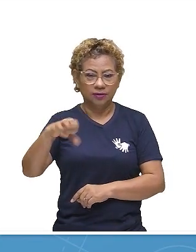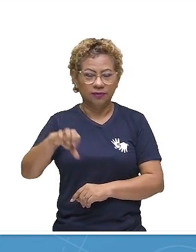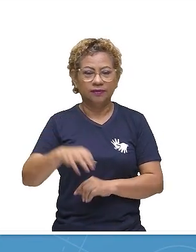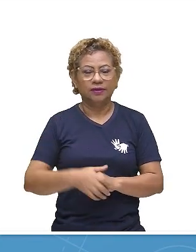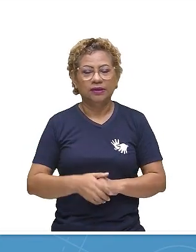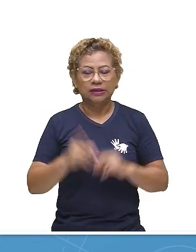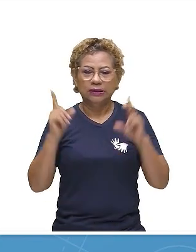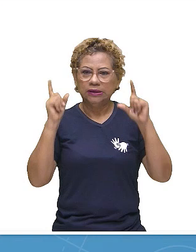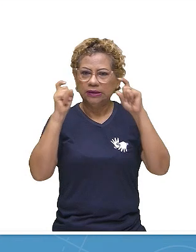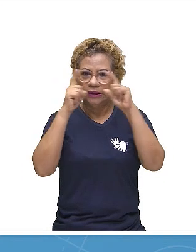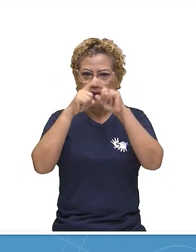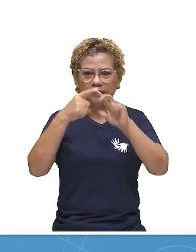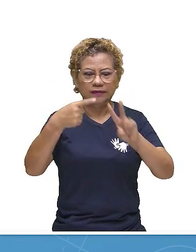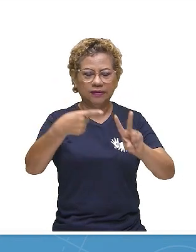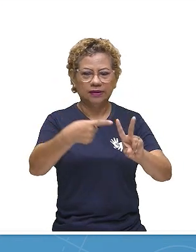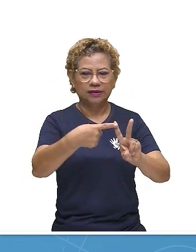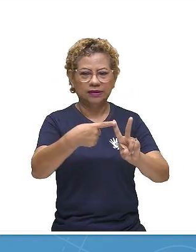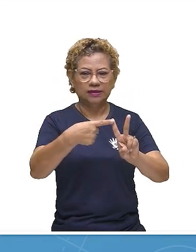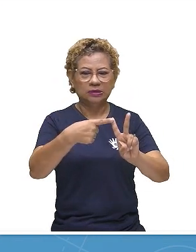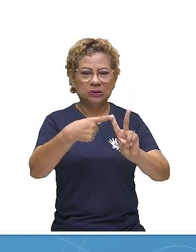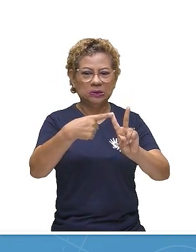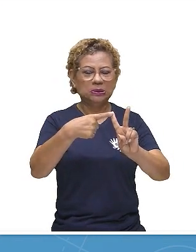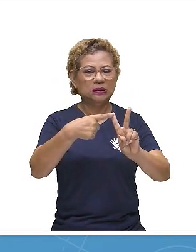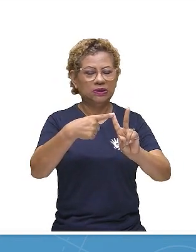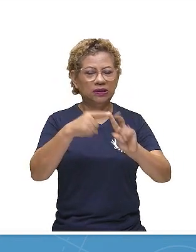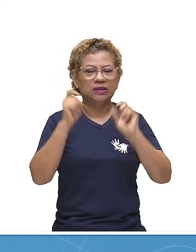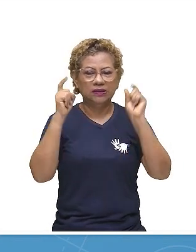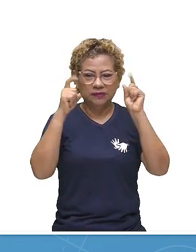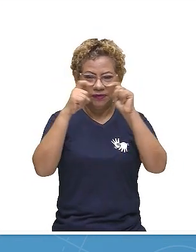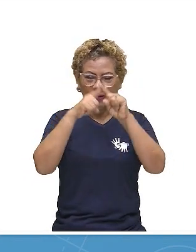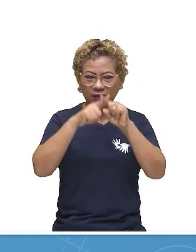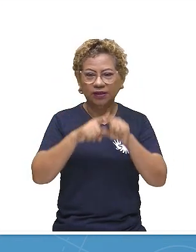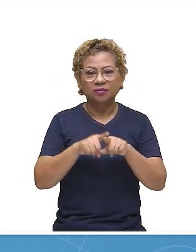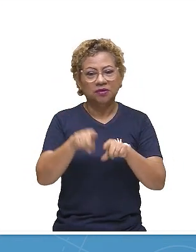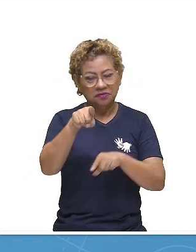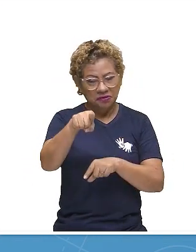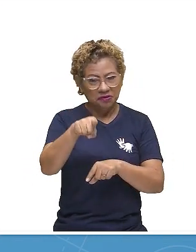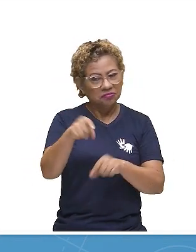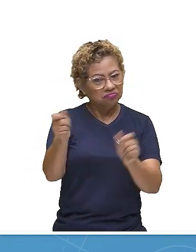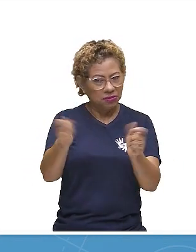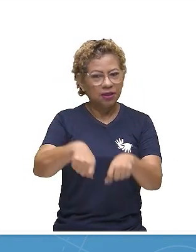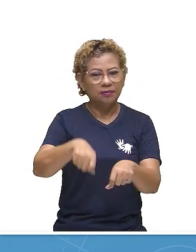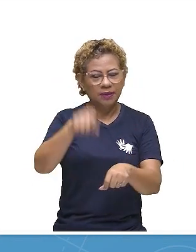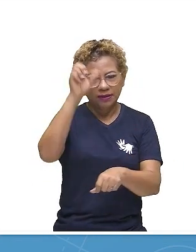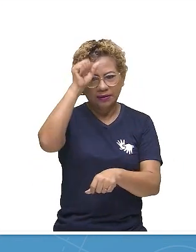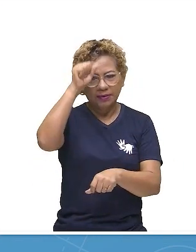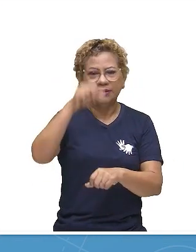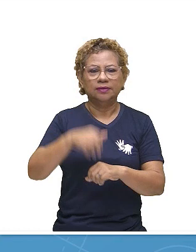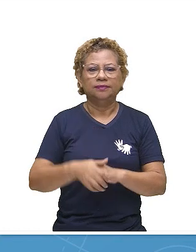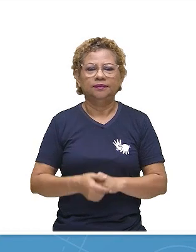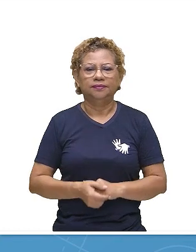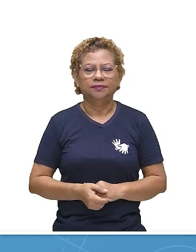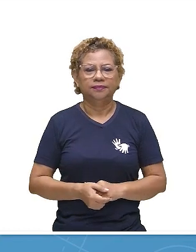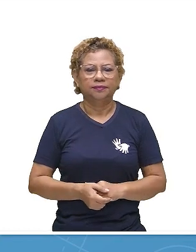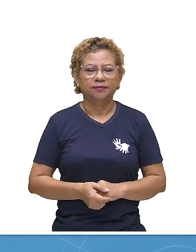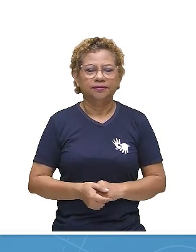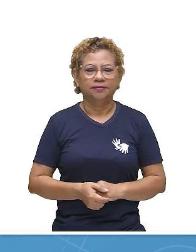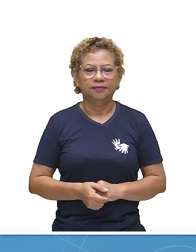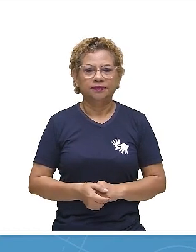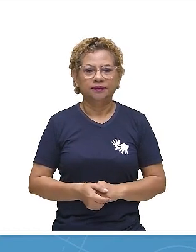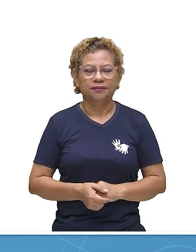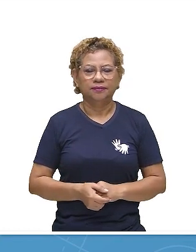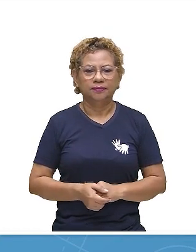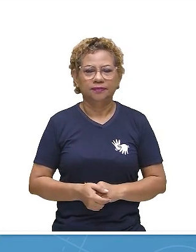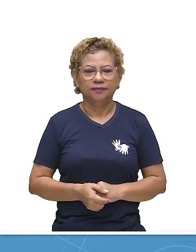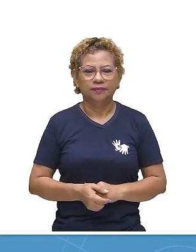difícil, mas quanto mais difícil, melhor, né? Para você aprender, que aí você bate no peito e diz, eu aprendi. Era difícil, mas eu aprendi. Bacana.